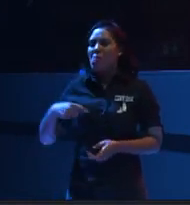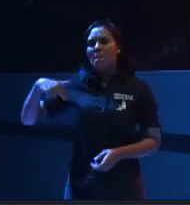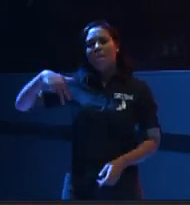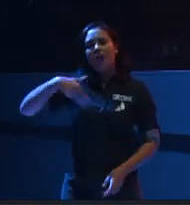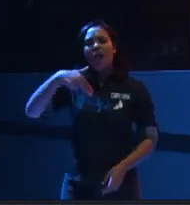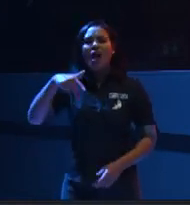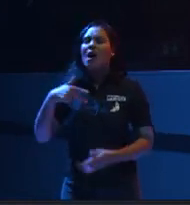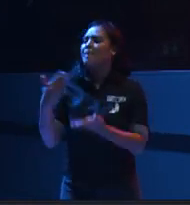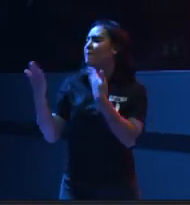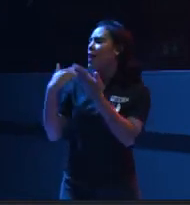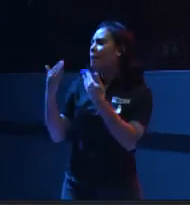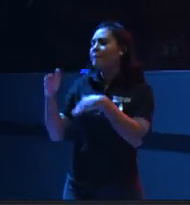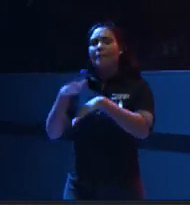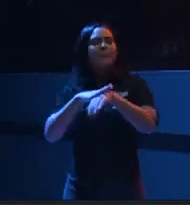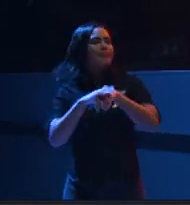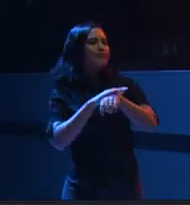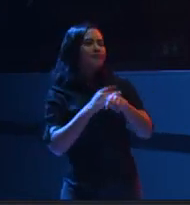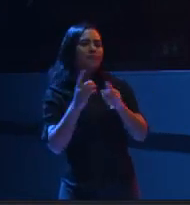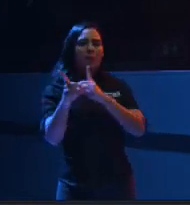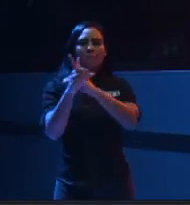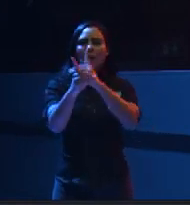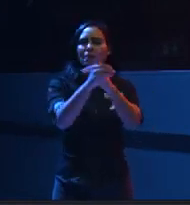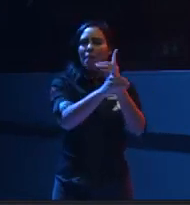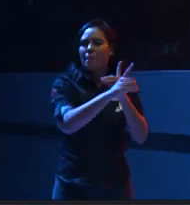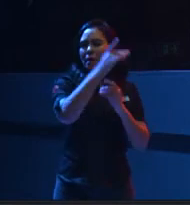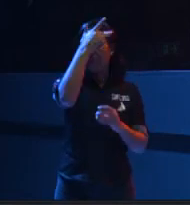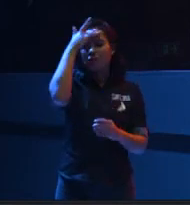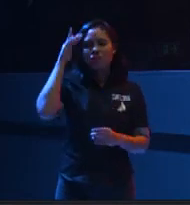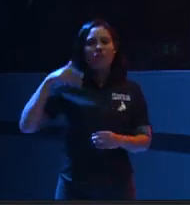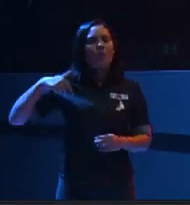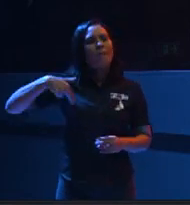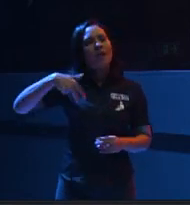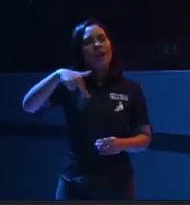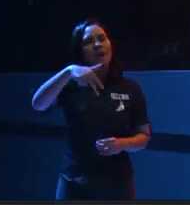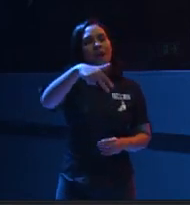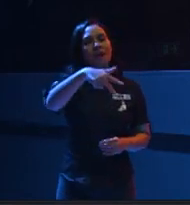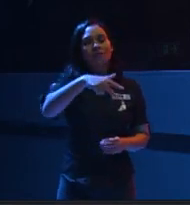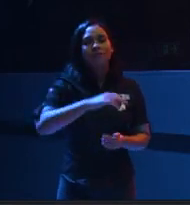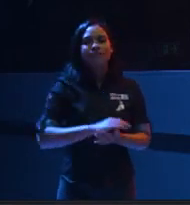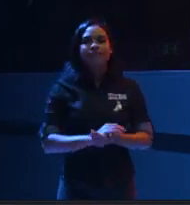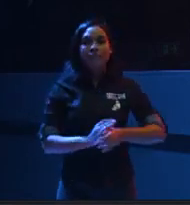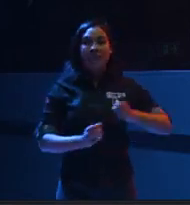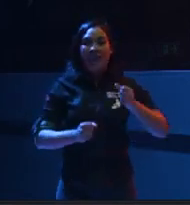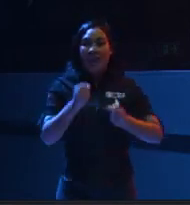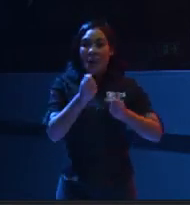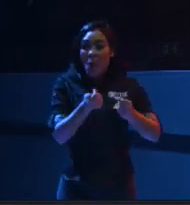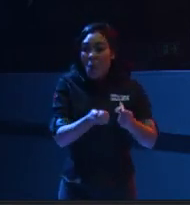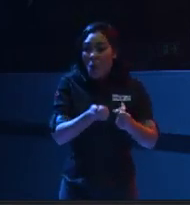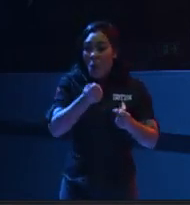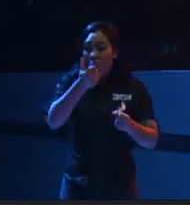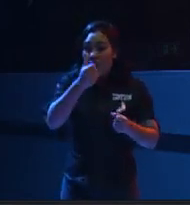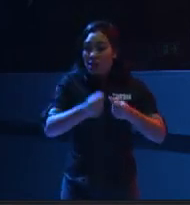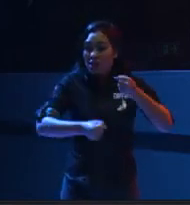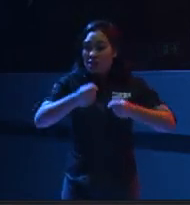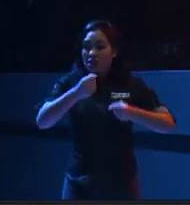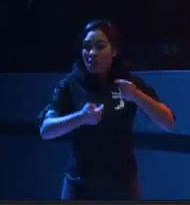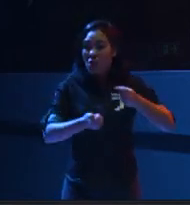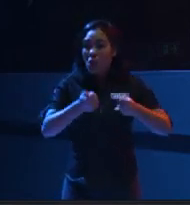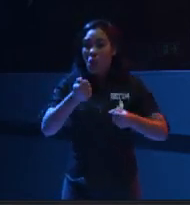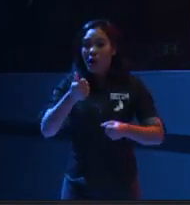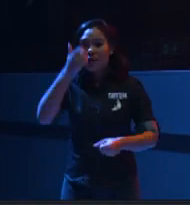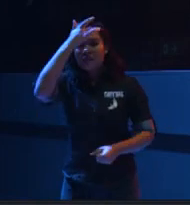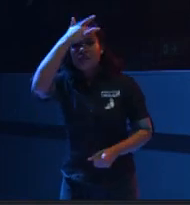batendo papo aqui batendo papo aqui e antes de eu chegar no estacionamento vem uma outra enfermeira correndo